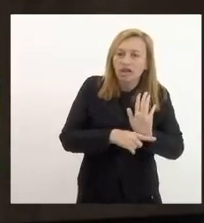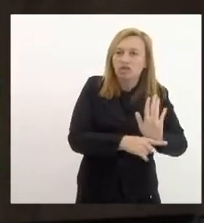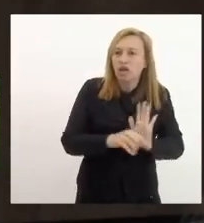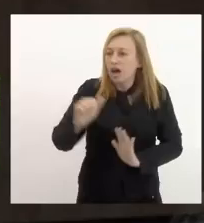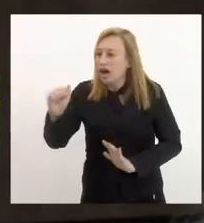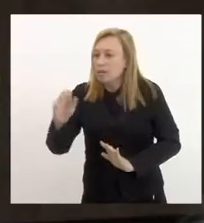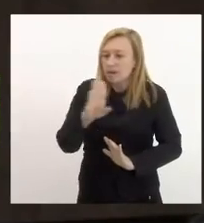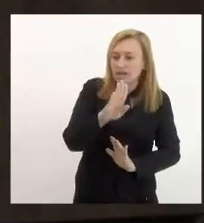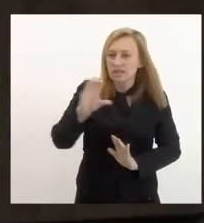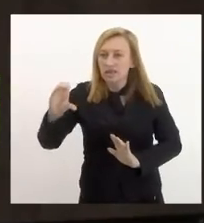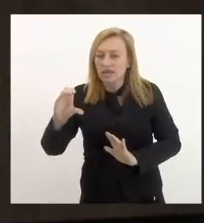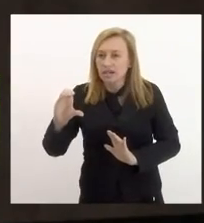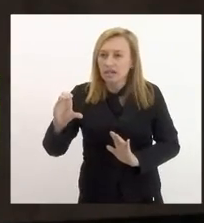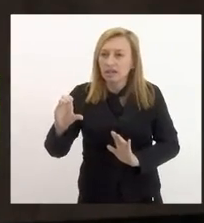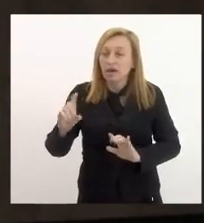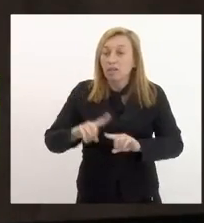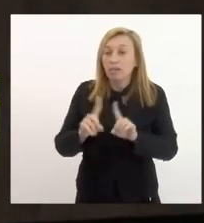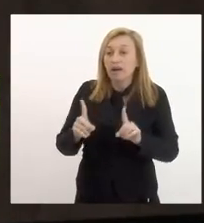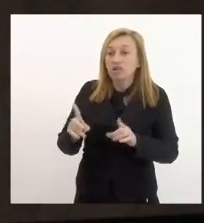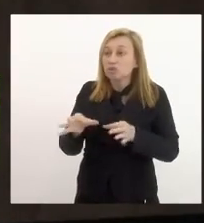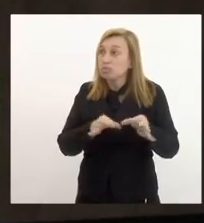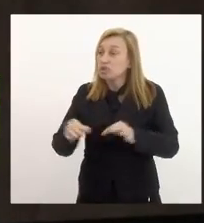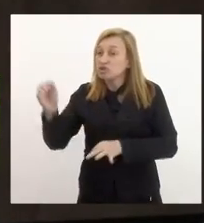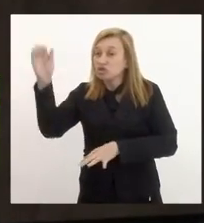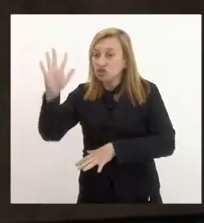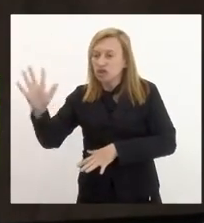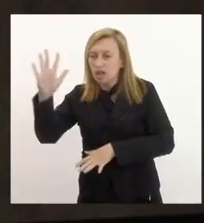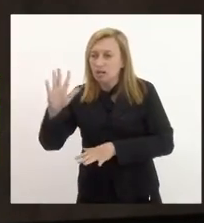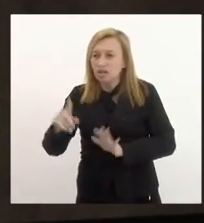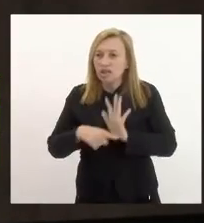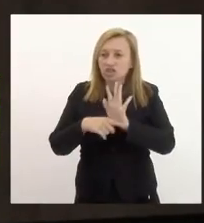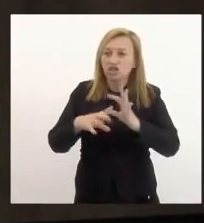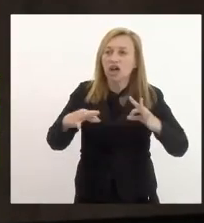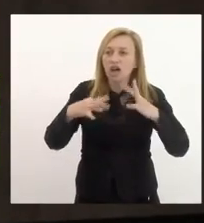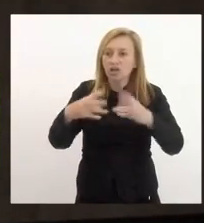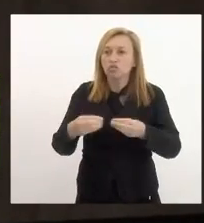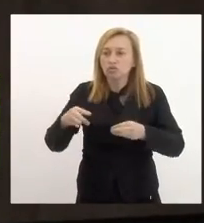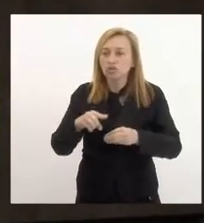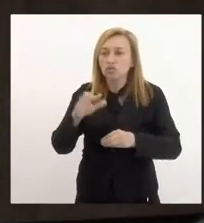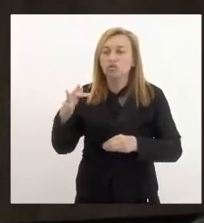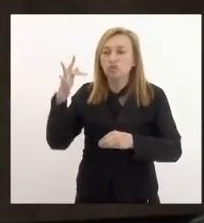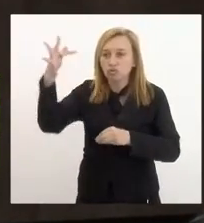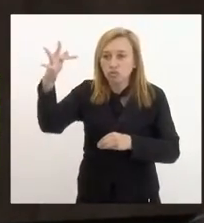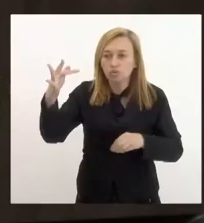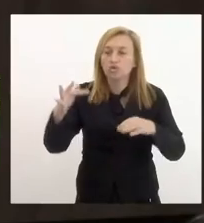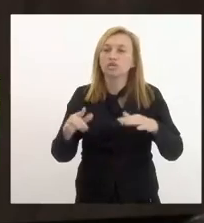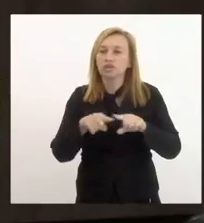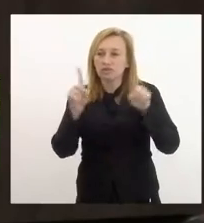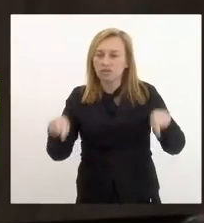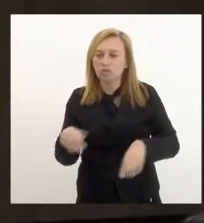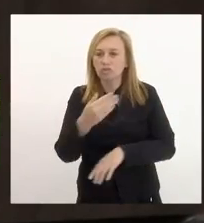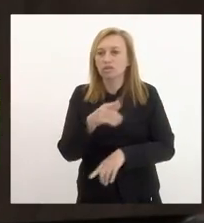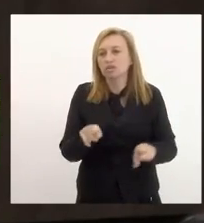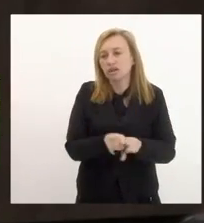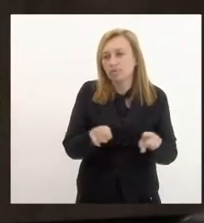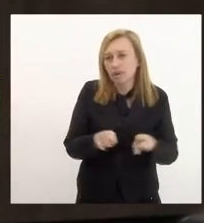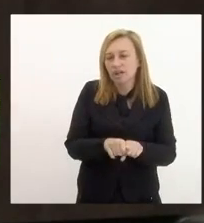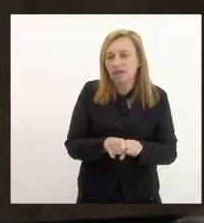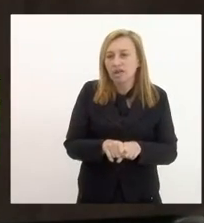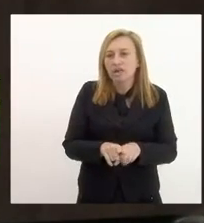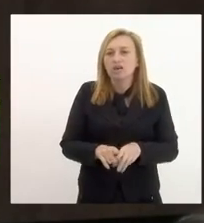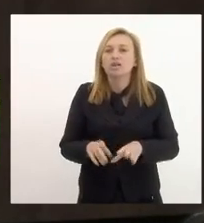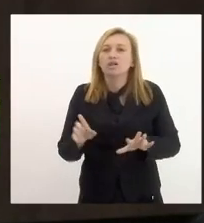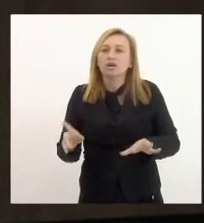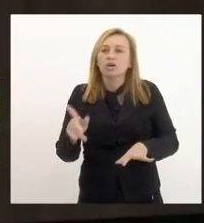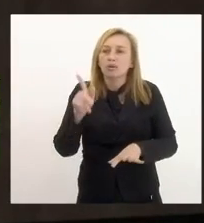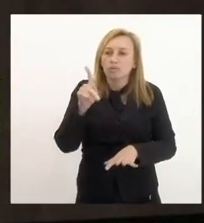c ou D manda o plano geral a gente tem que ser resguardará o e os futuros servidores também é com relação